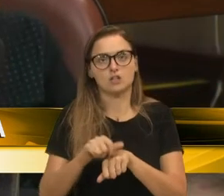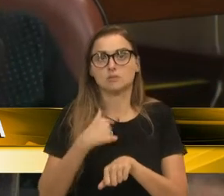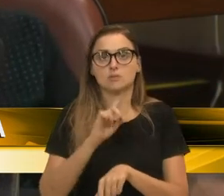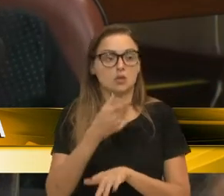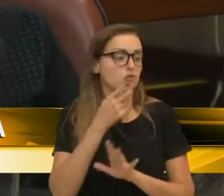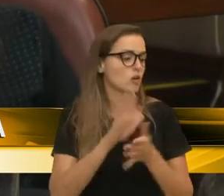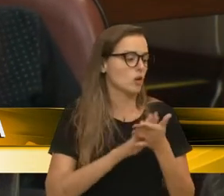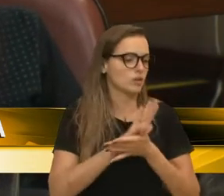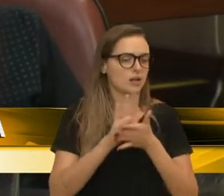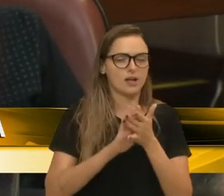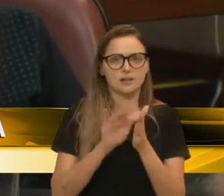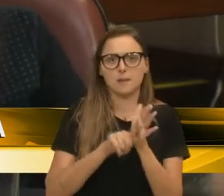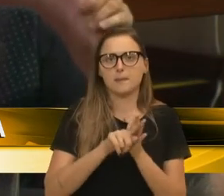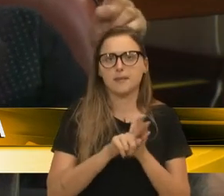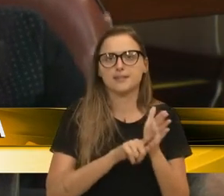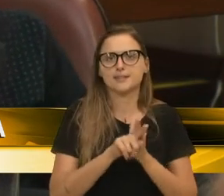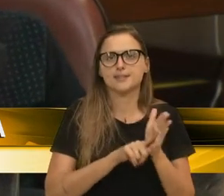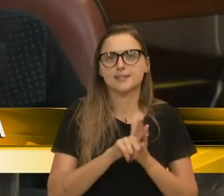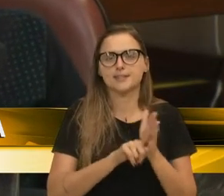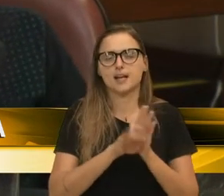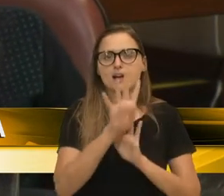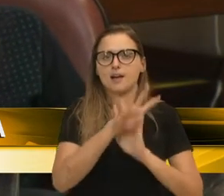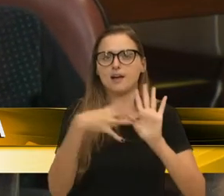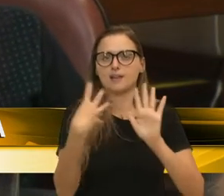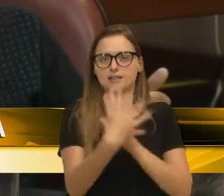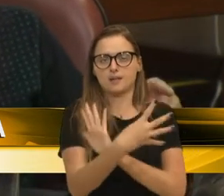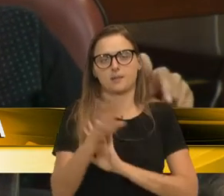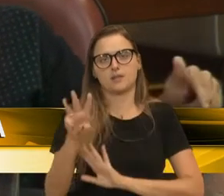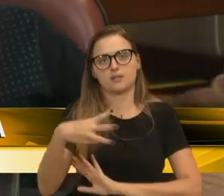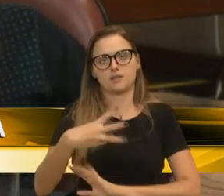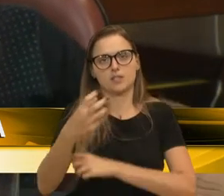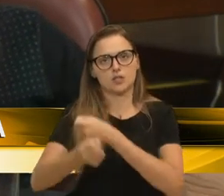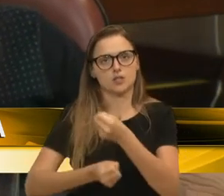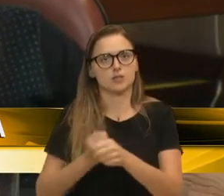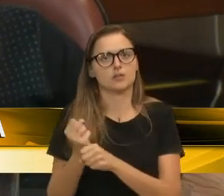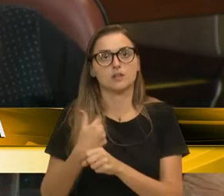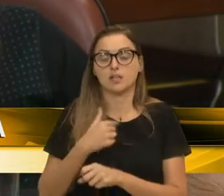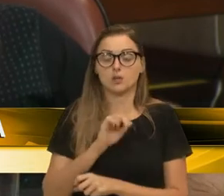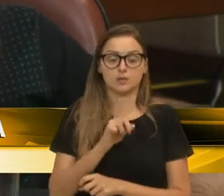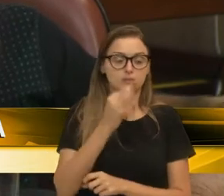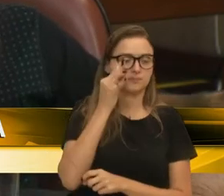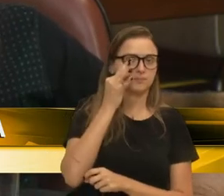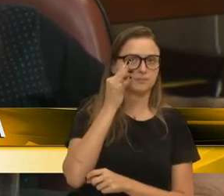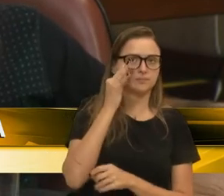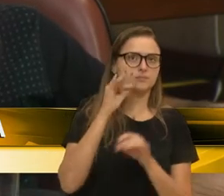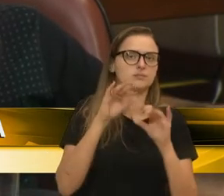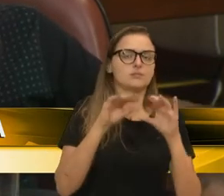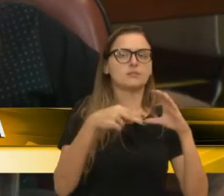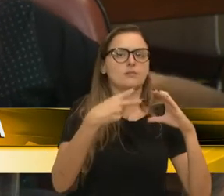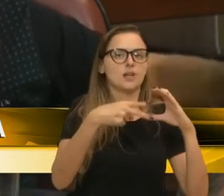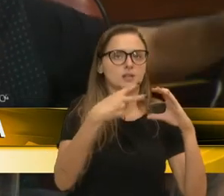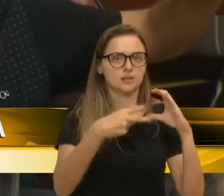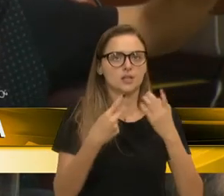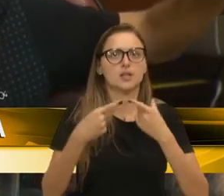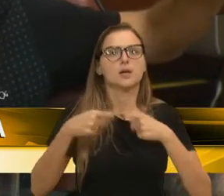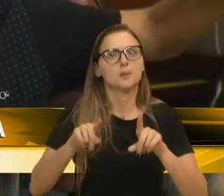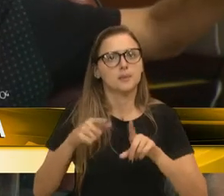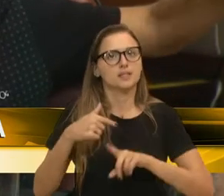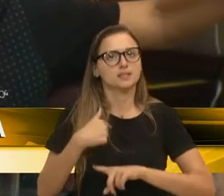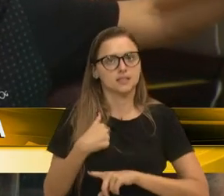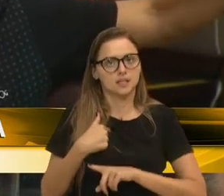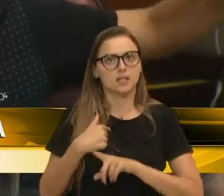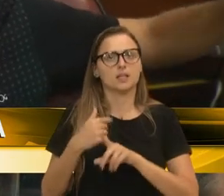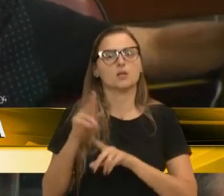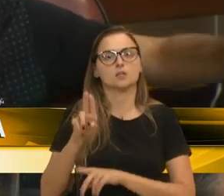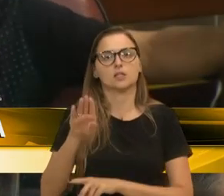falado nisso. Então, vereador, o ano que vem nós estaremos, eu não estava aqui na Câmara de Vereadores, mas eu estava na União